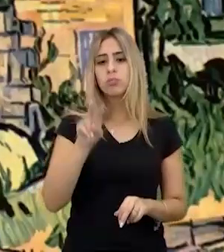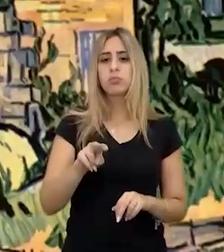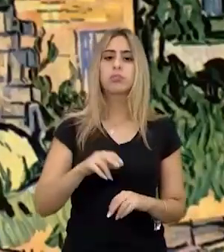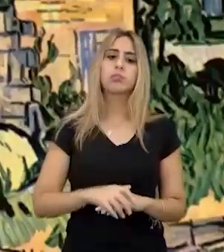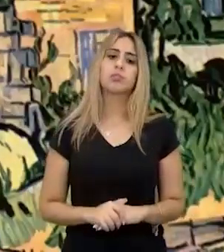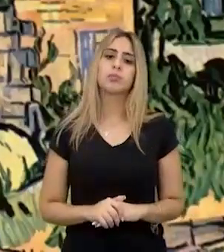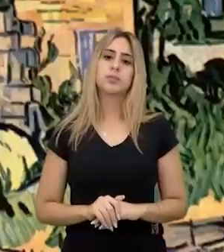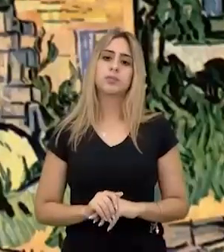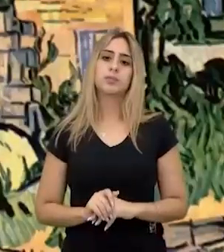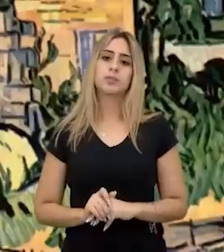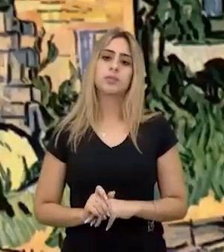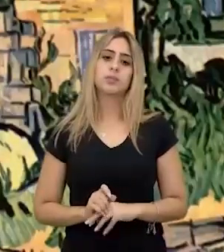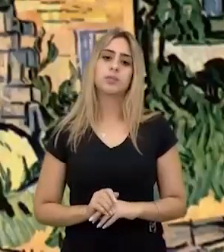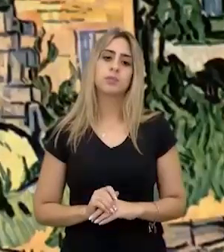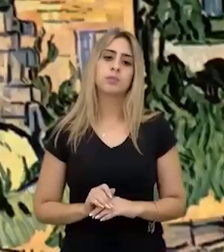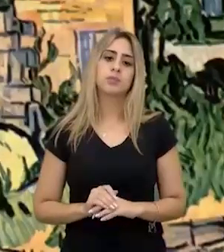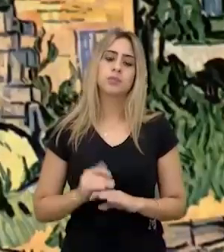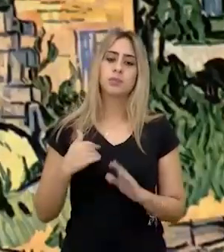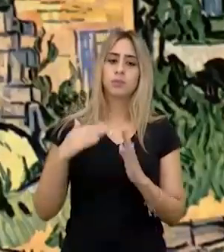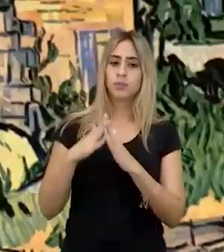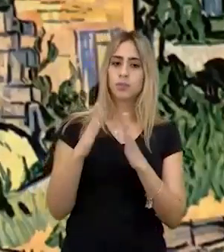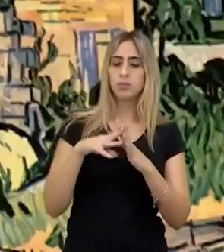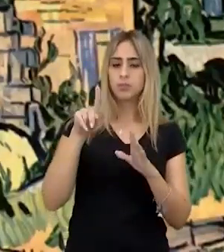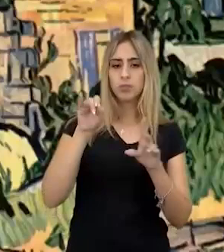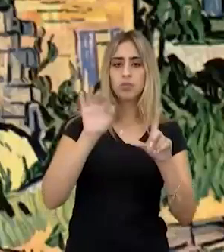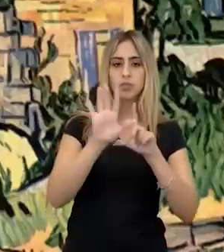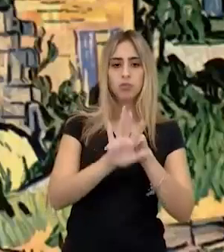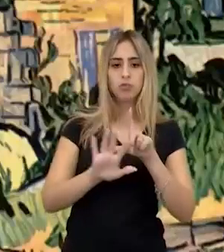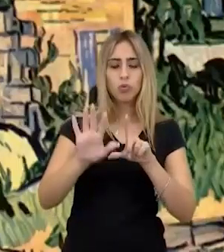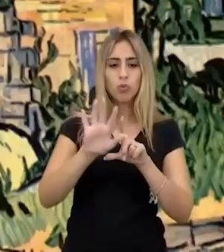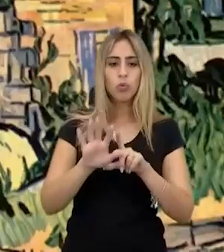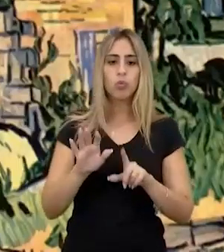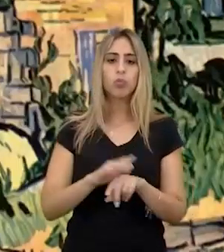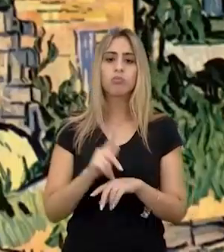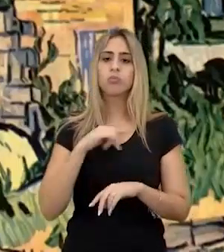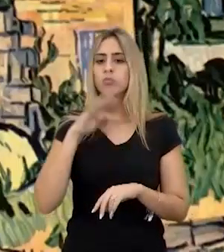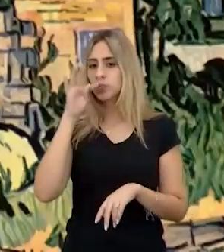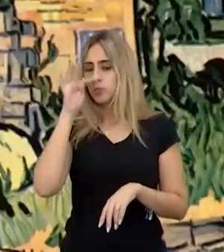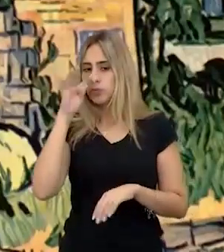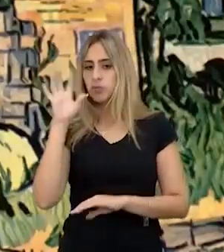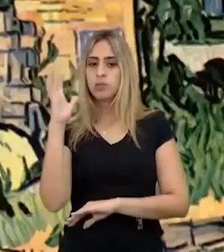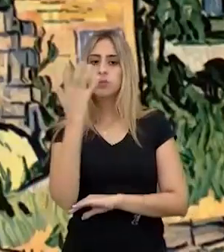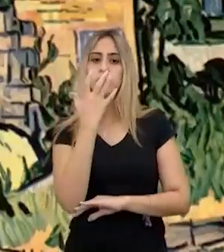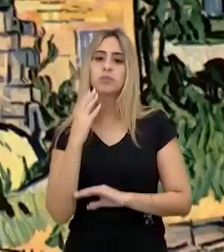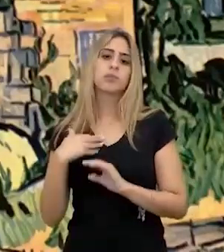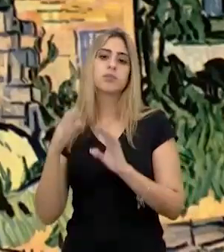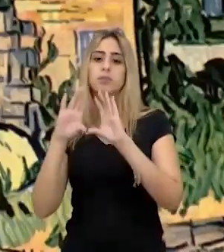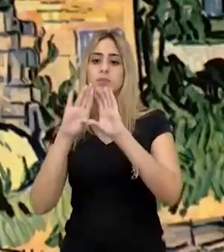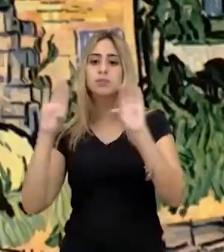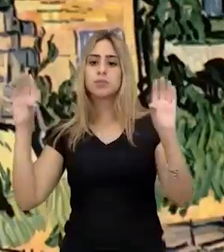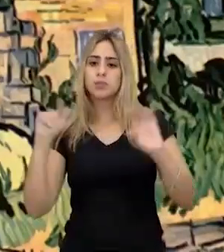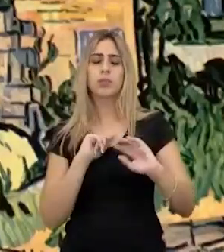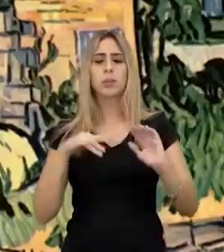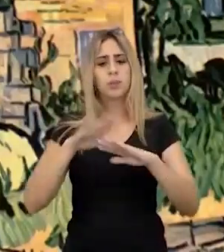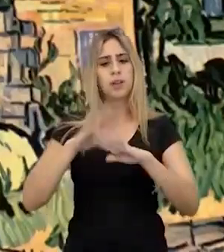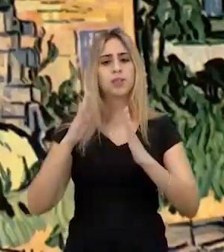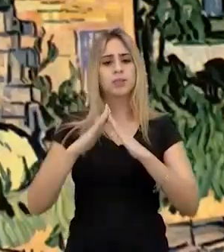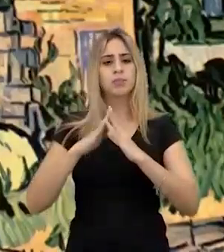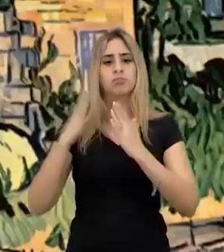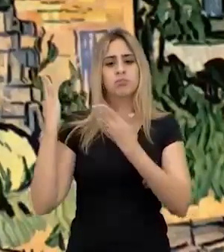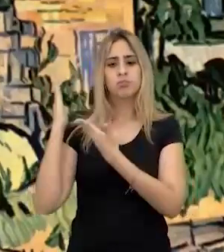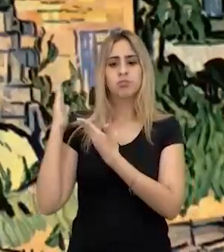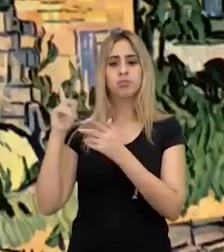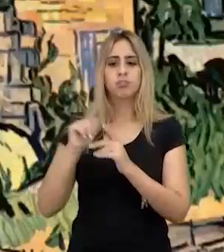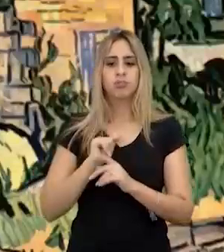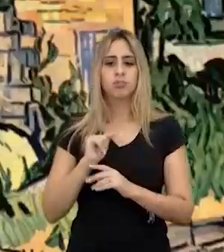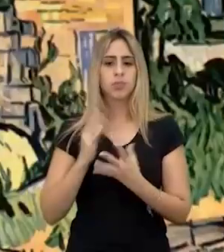está observando. Nós temos uma casa aqui ao fundo. Temos uma vegetação, o céu. Tem mais casas aqui, né? Tem mais casinhas aqui. Sim, olha